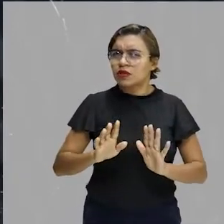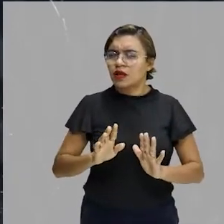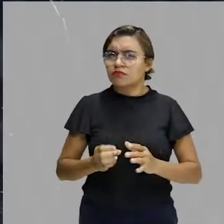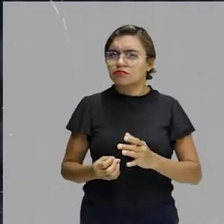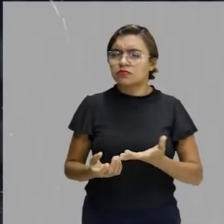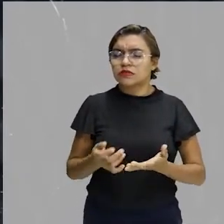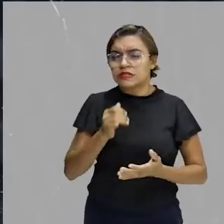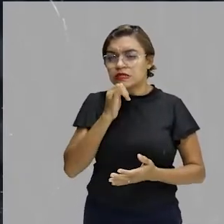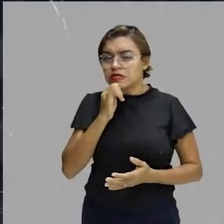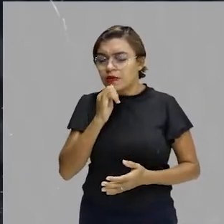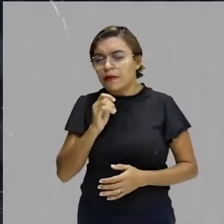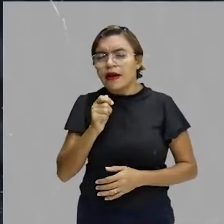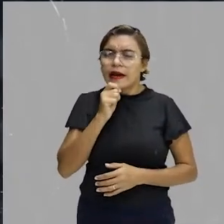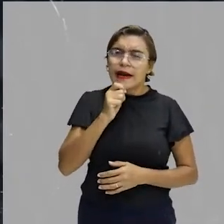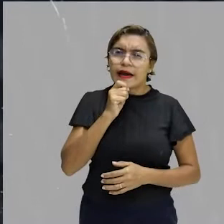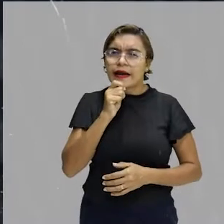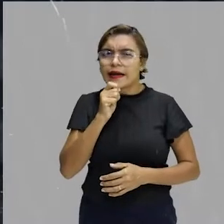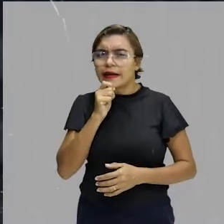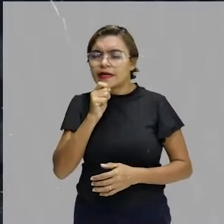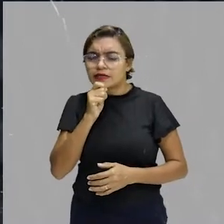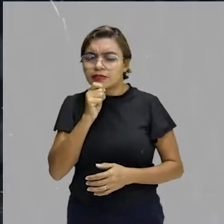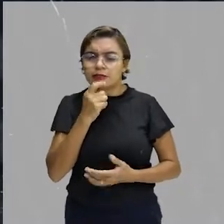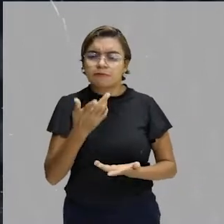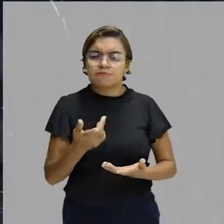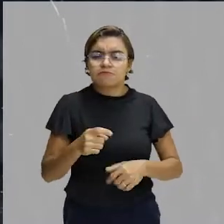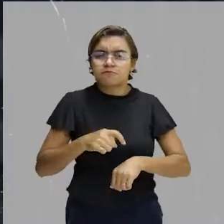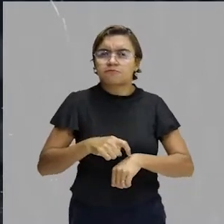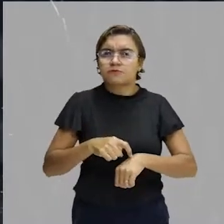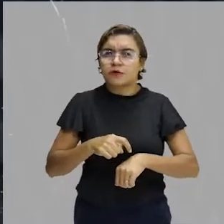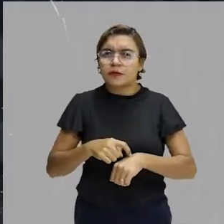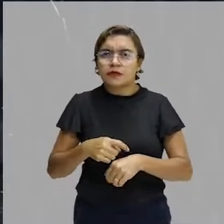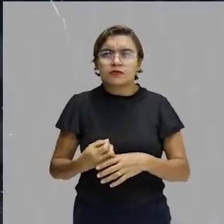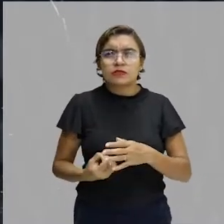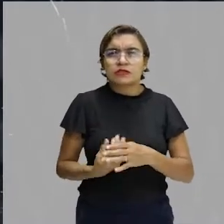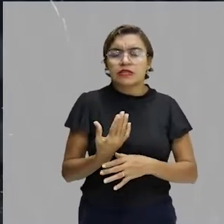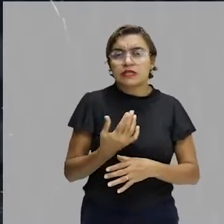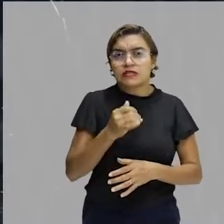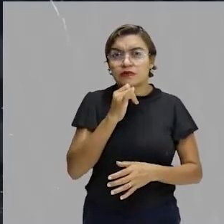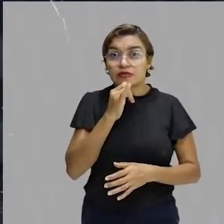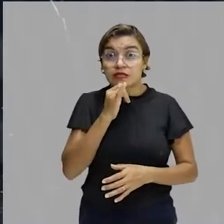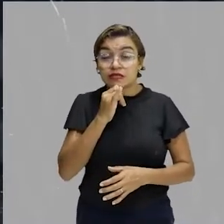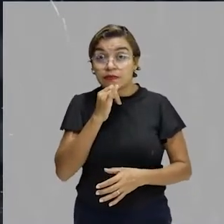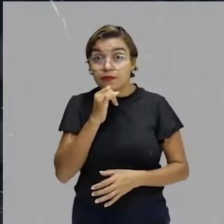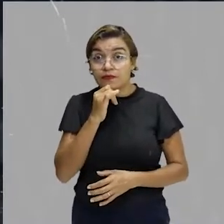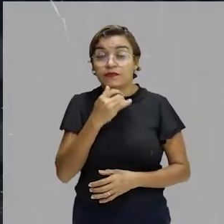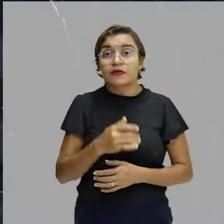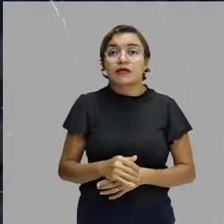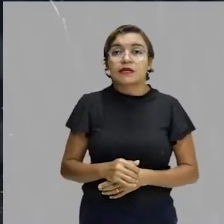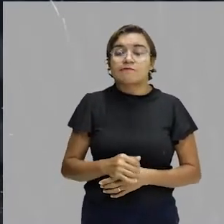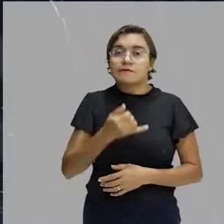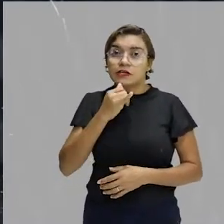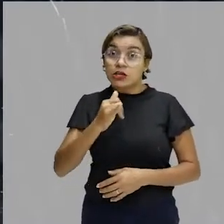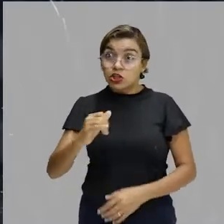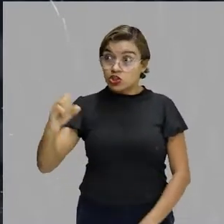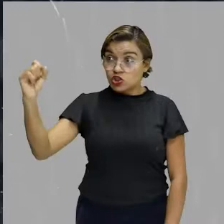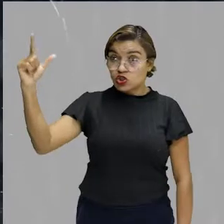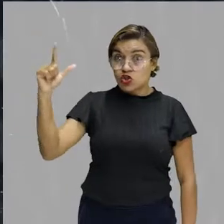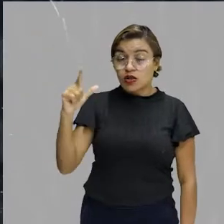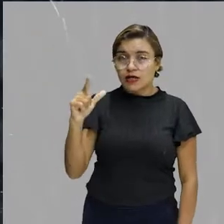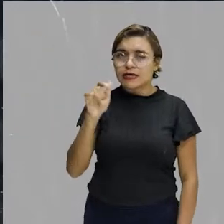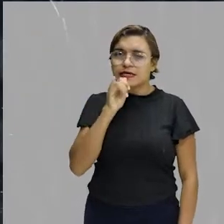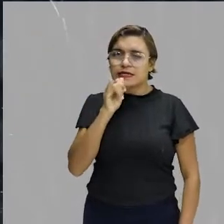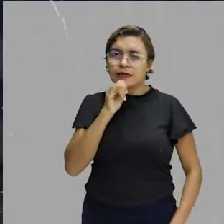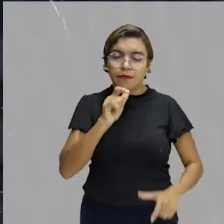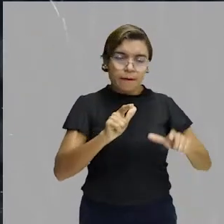o custo ainda de implantação de muitas dessas é muito alto. A gente pega da energia solar, os painéis fotovoltaicos,